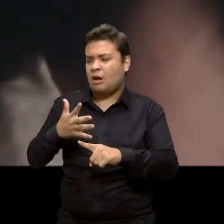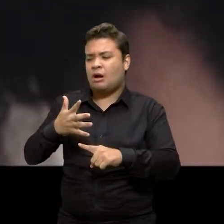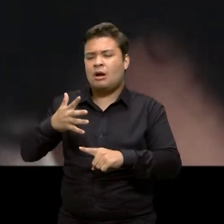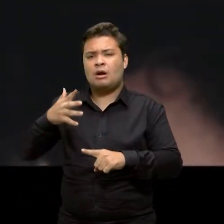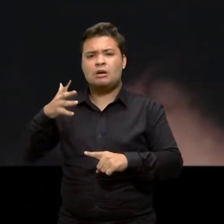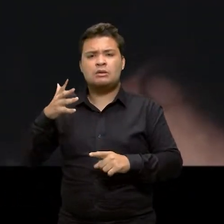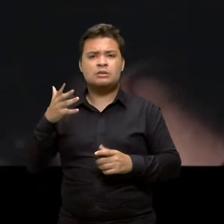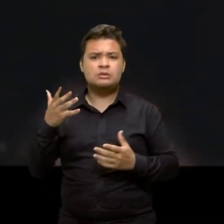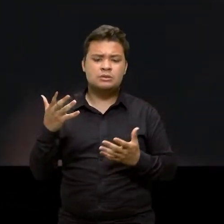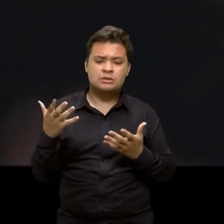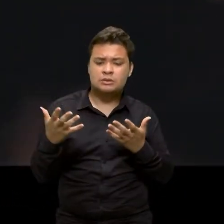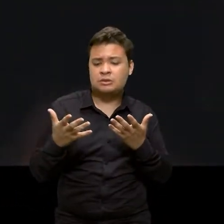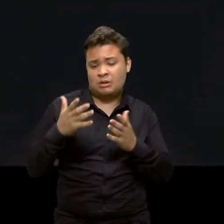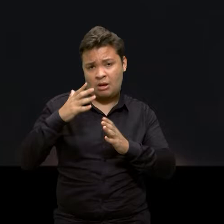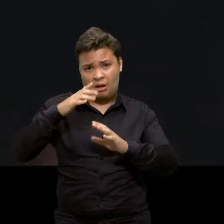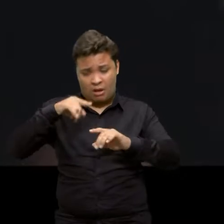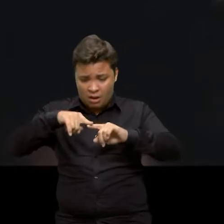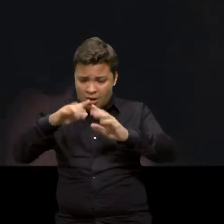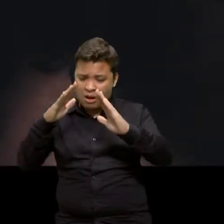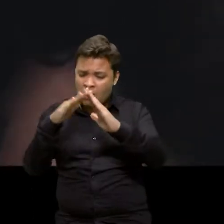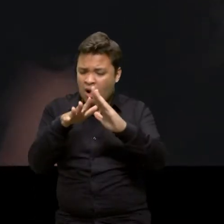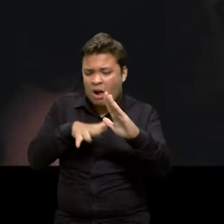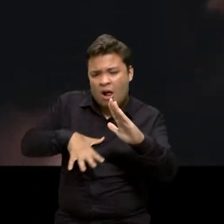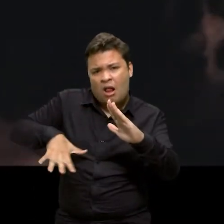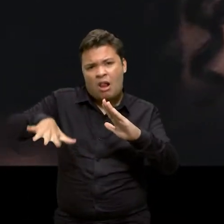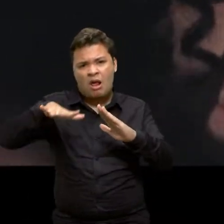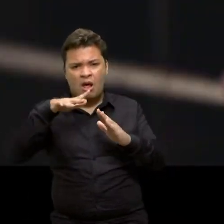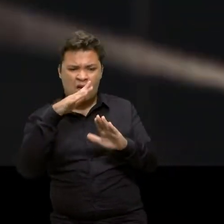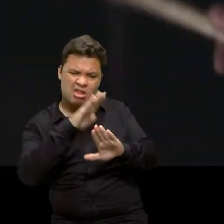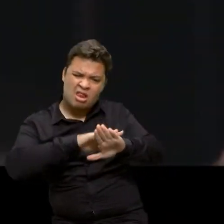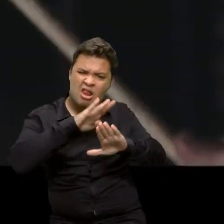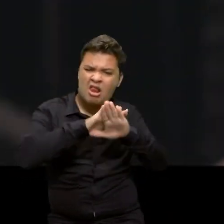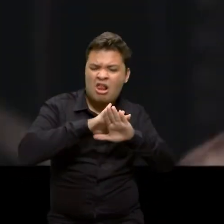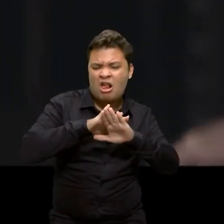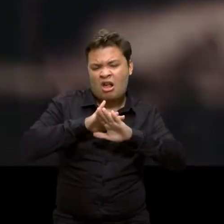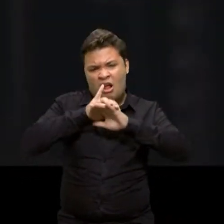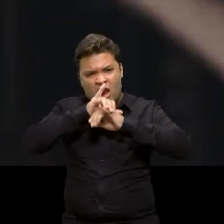A ideologia pregada aqui no meu quintal,